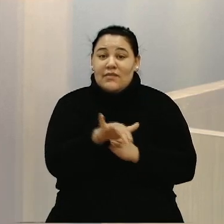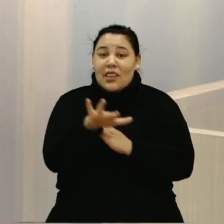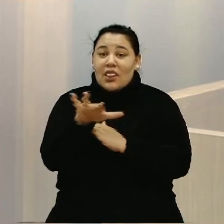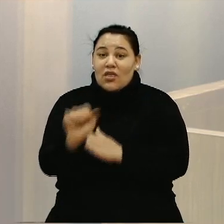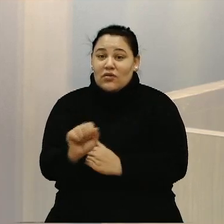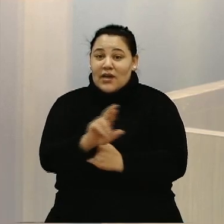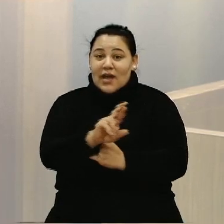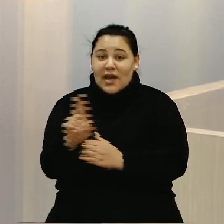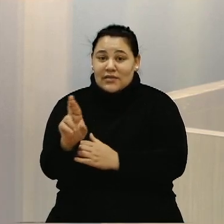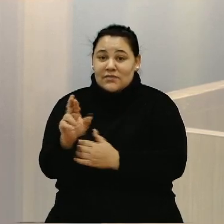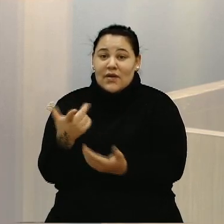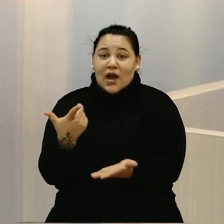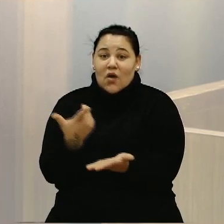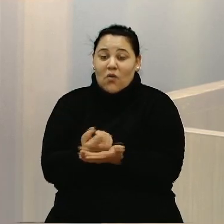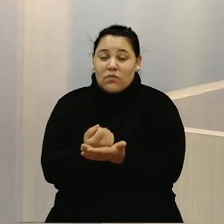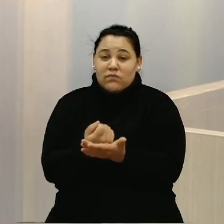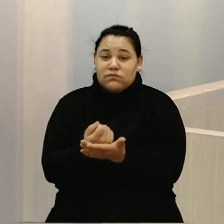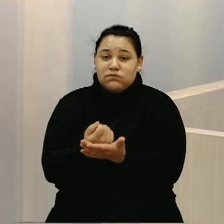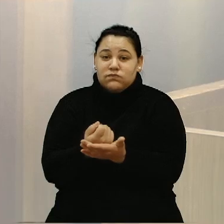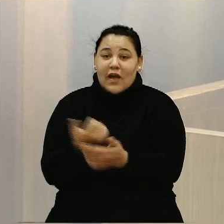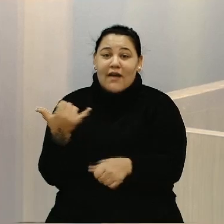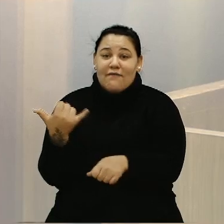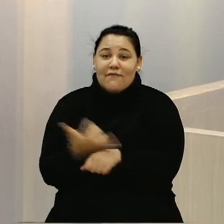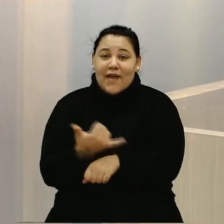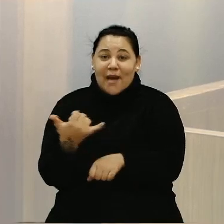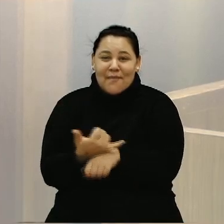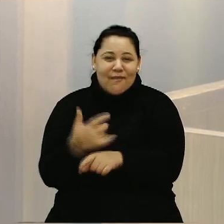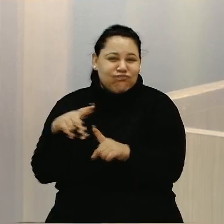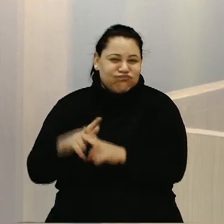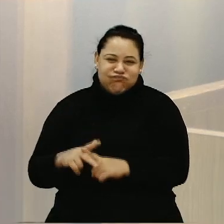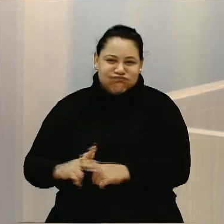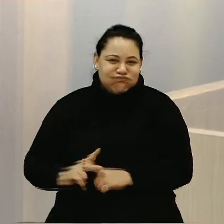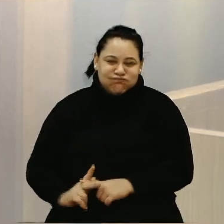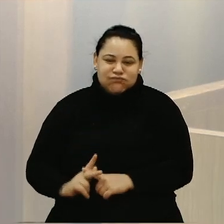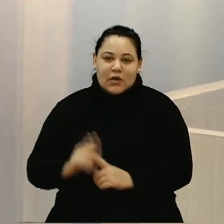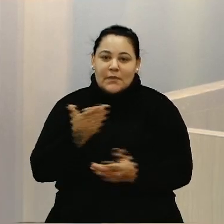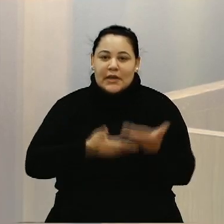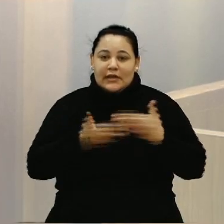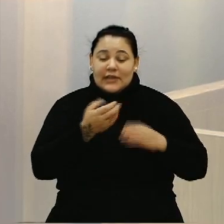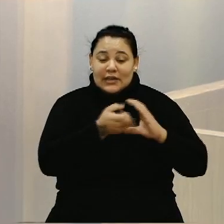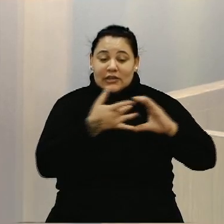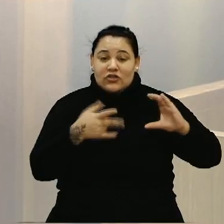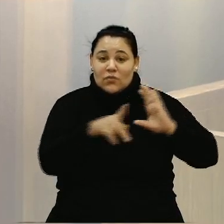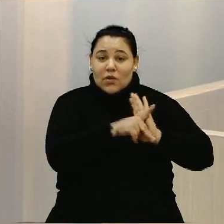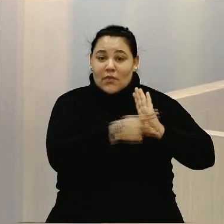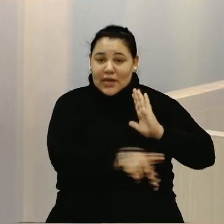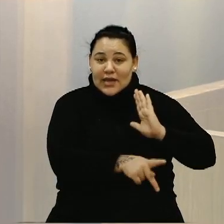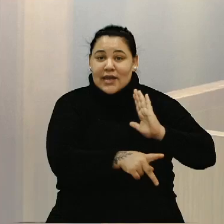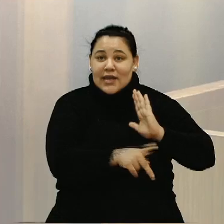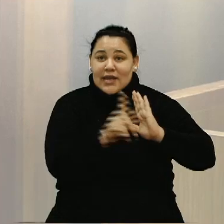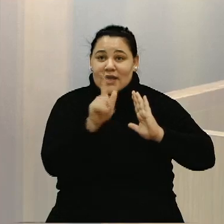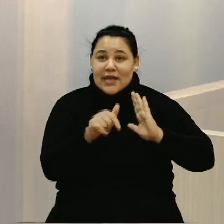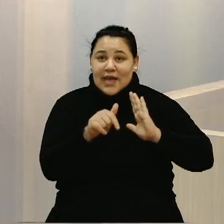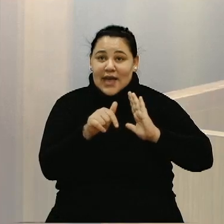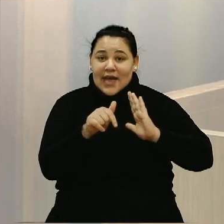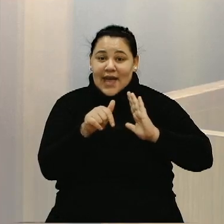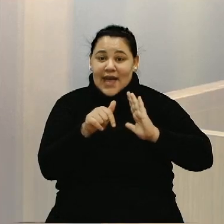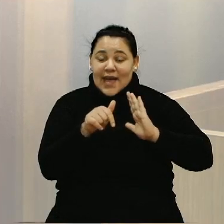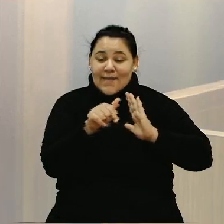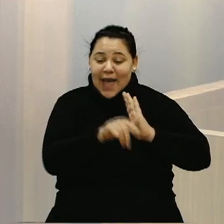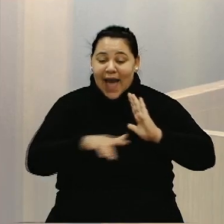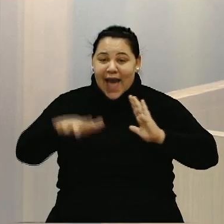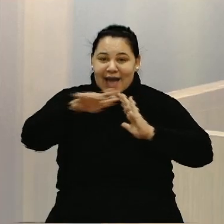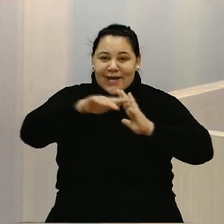reais para aquisição de ferramentas para atender a característica de Caxias do Sul, que são de áreas deslizadas, né? Não é